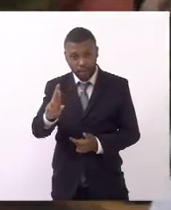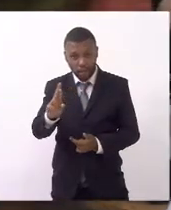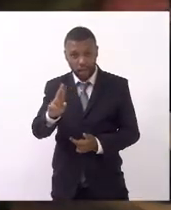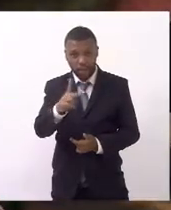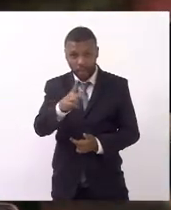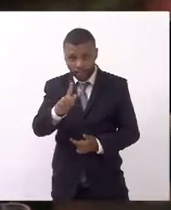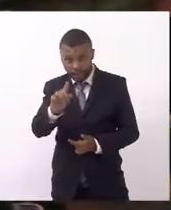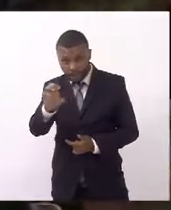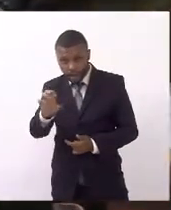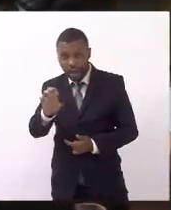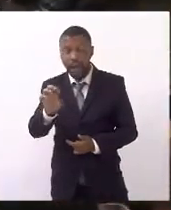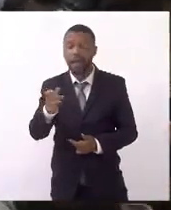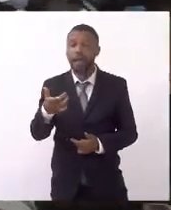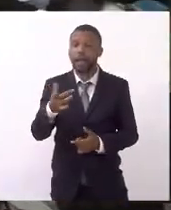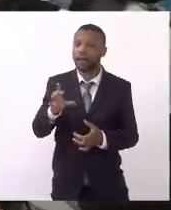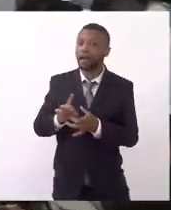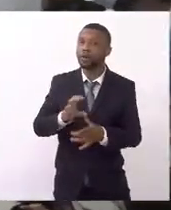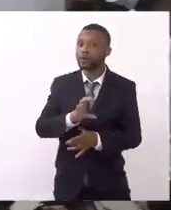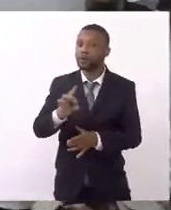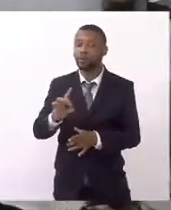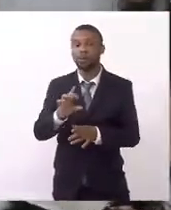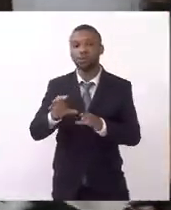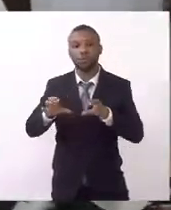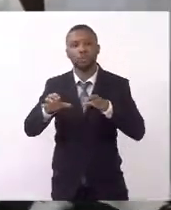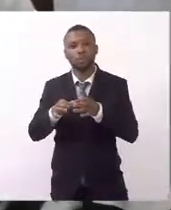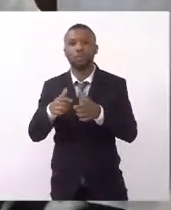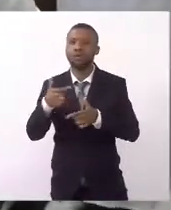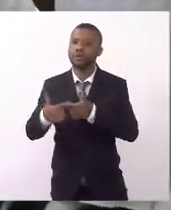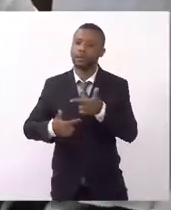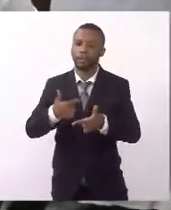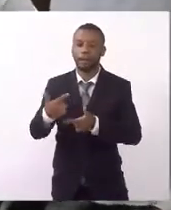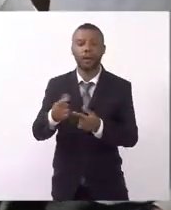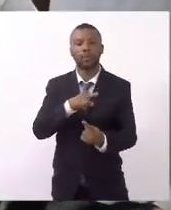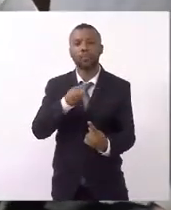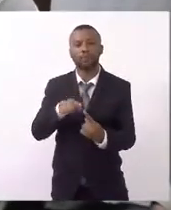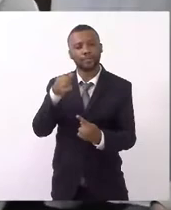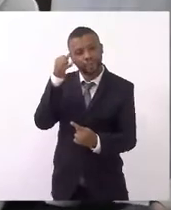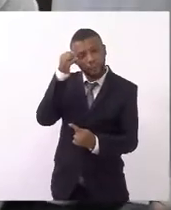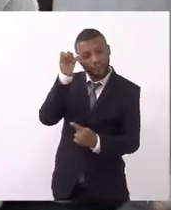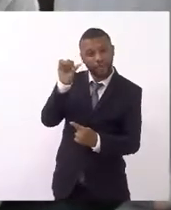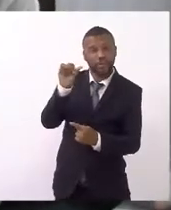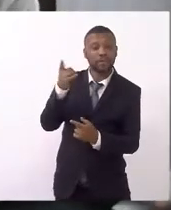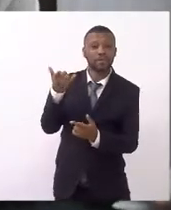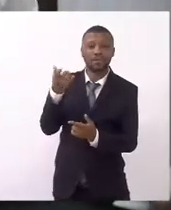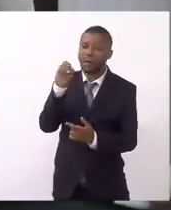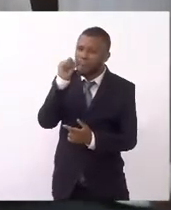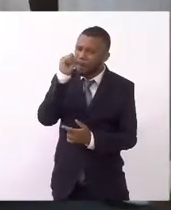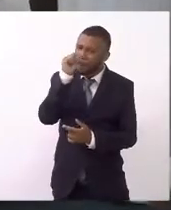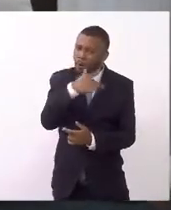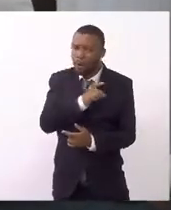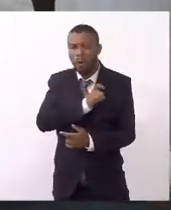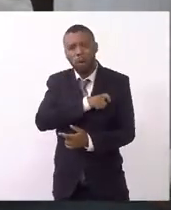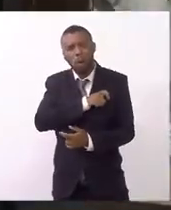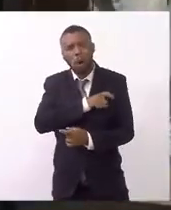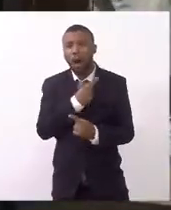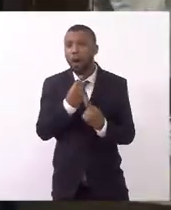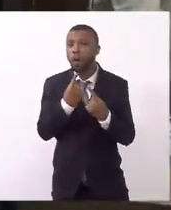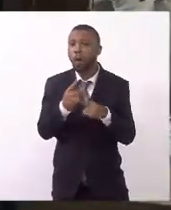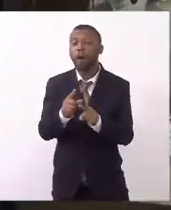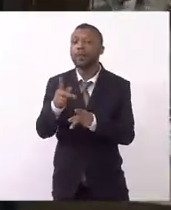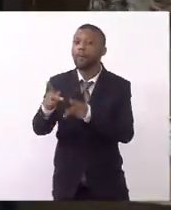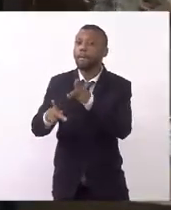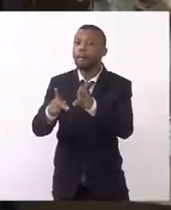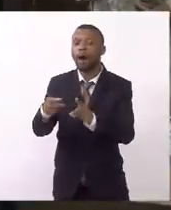Janeiro sendo o coordenador do grupo de trabalho de prevenção de atrocidades contra os povos